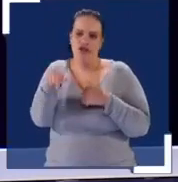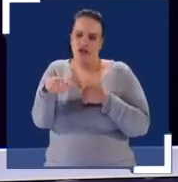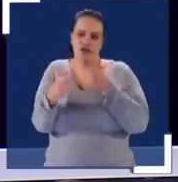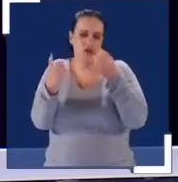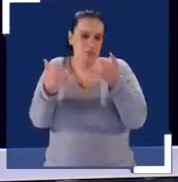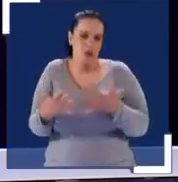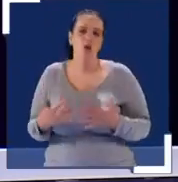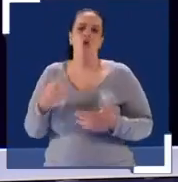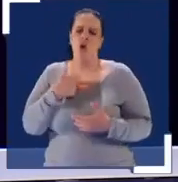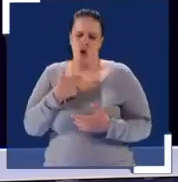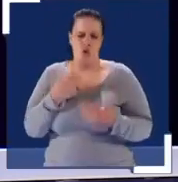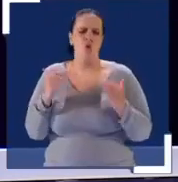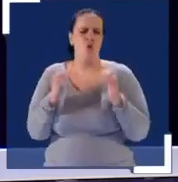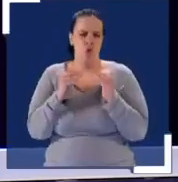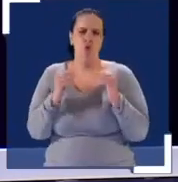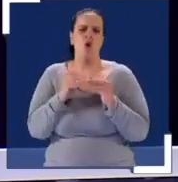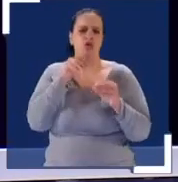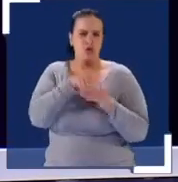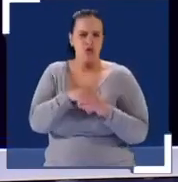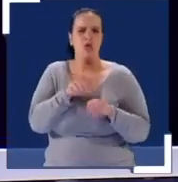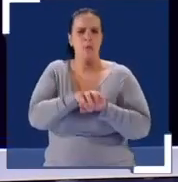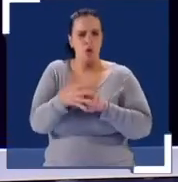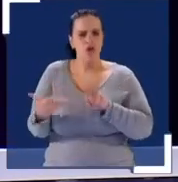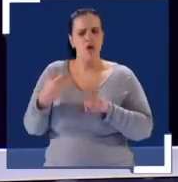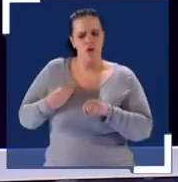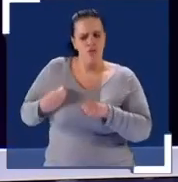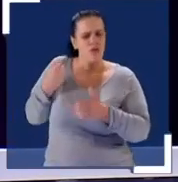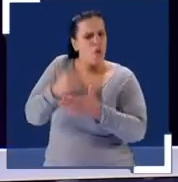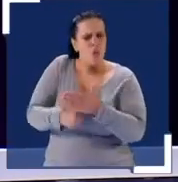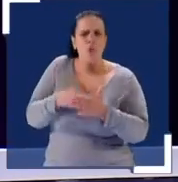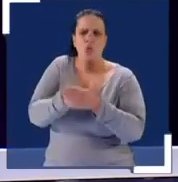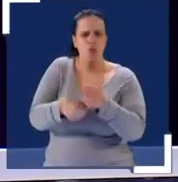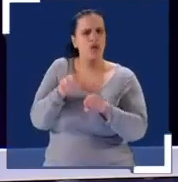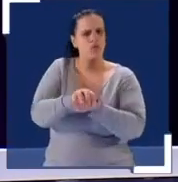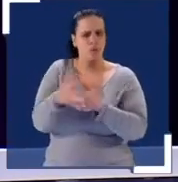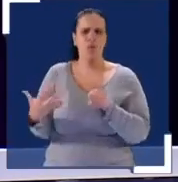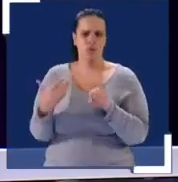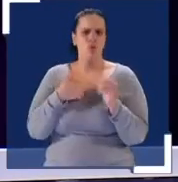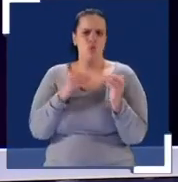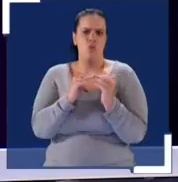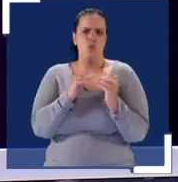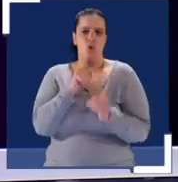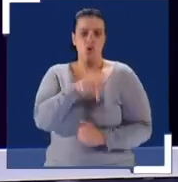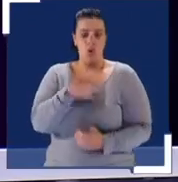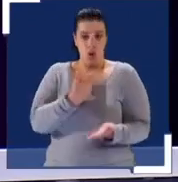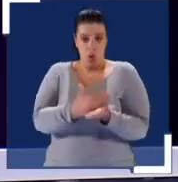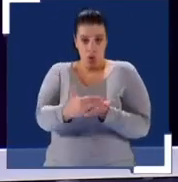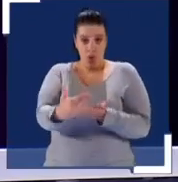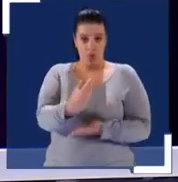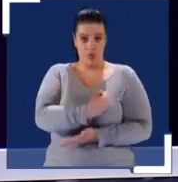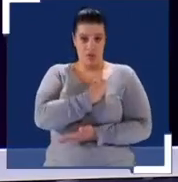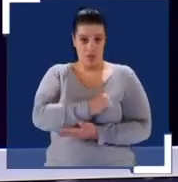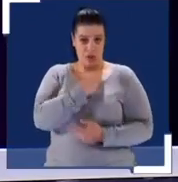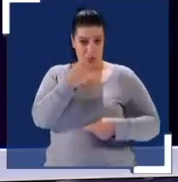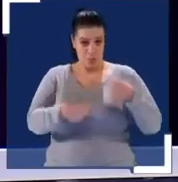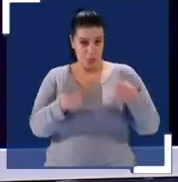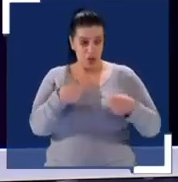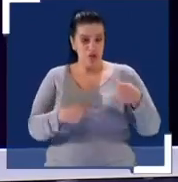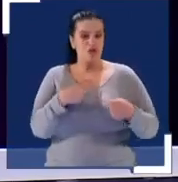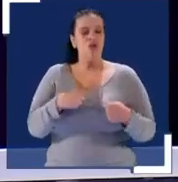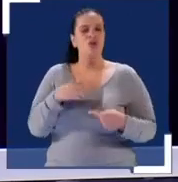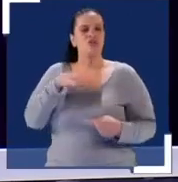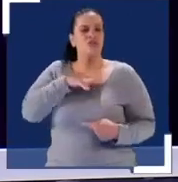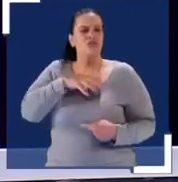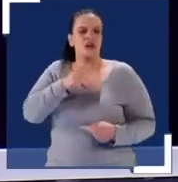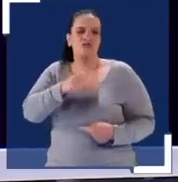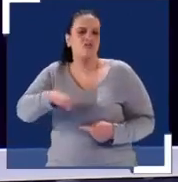sou a favor da democracia, eu passei minha vida inteira brigando pela democracia. Quando eu comecei na vida pública, aliás, na cidade de Santos